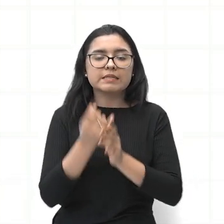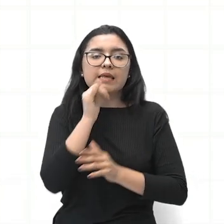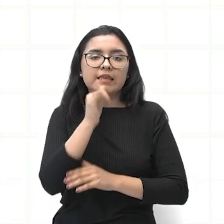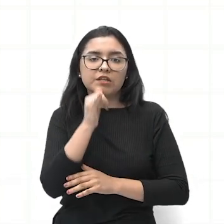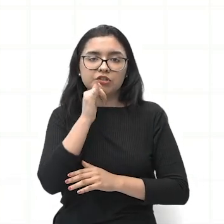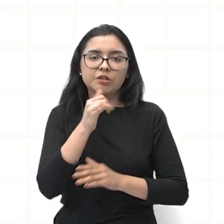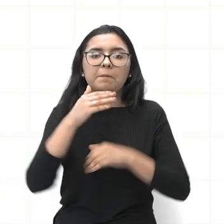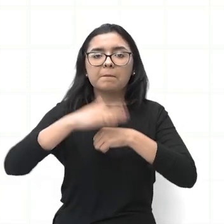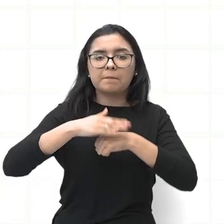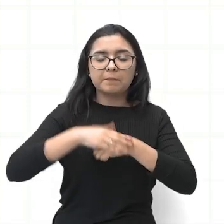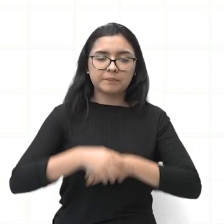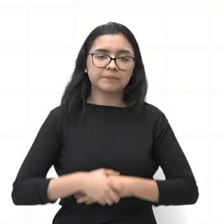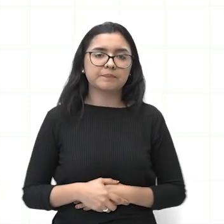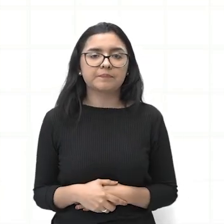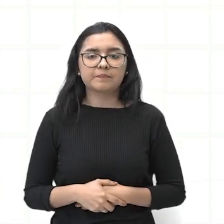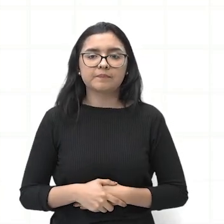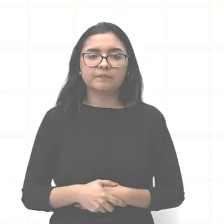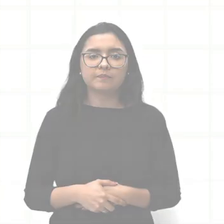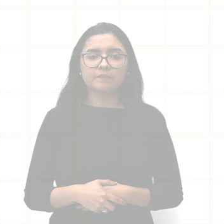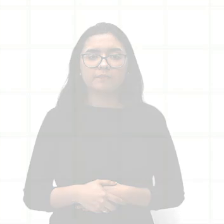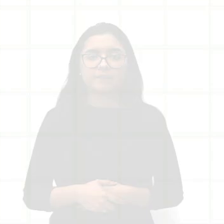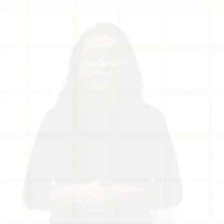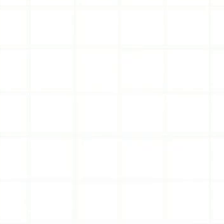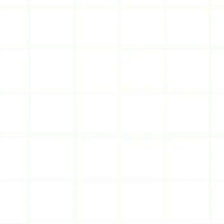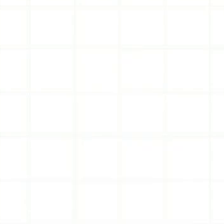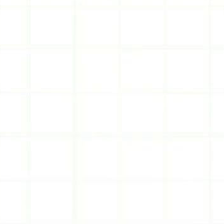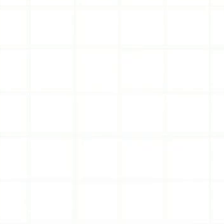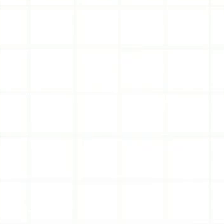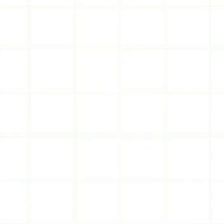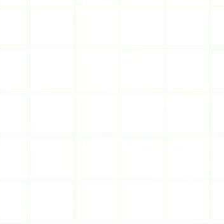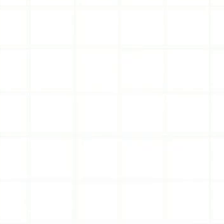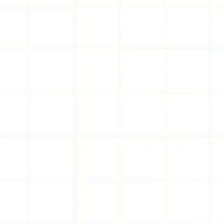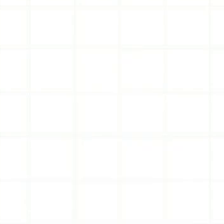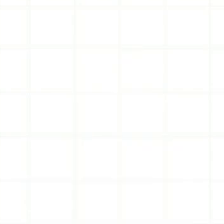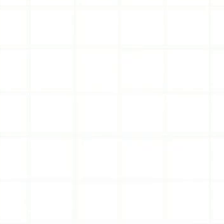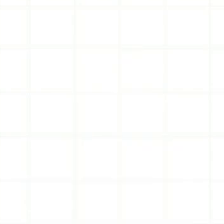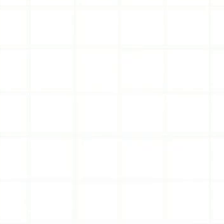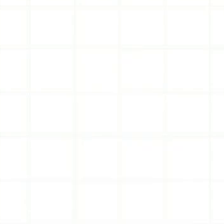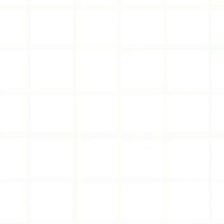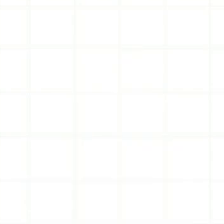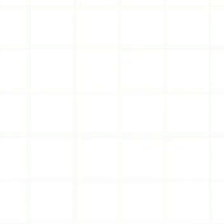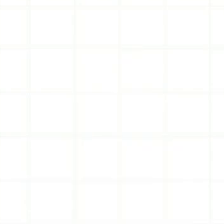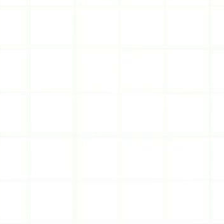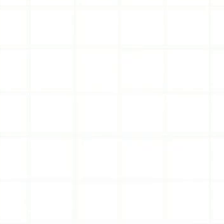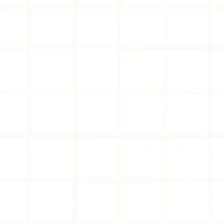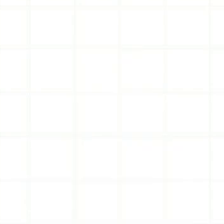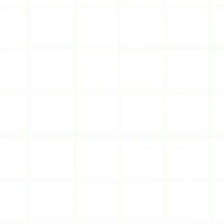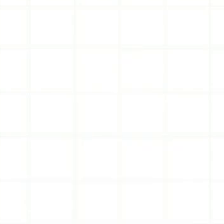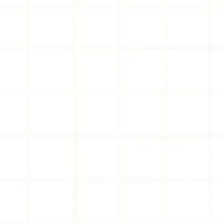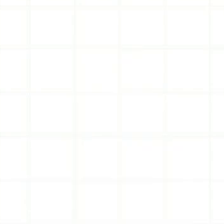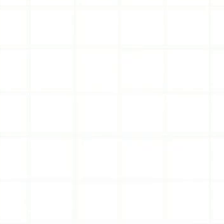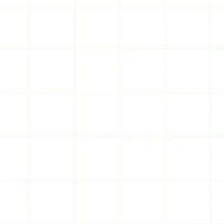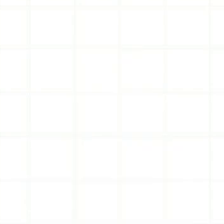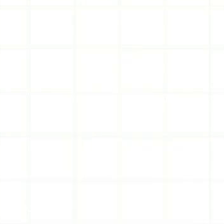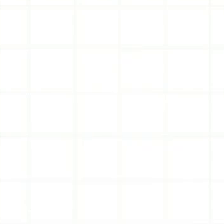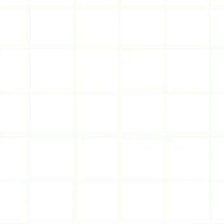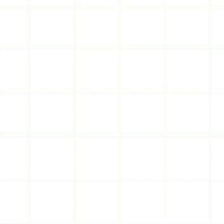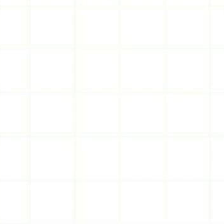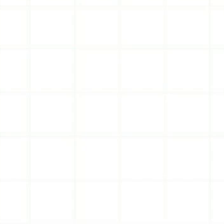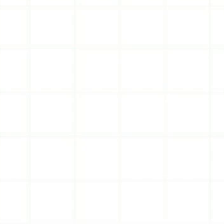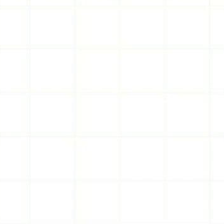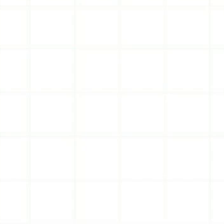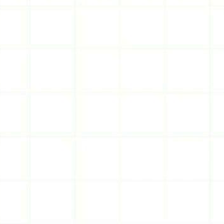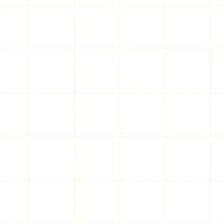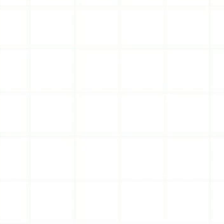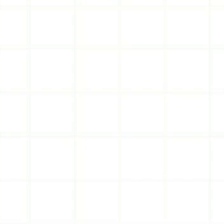energia através de quem? Das mitocôndrias. ela vai ter a